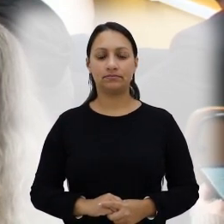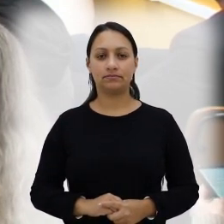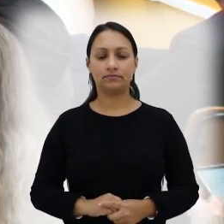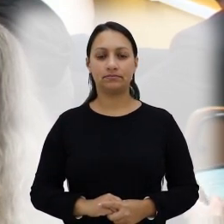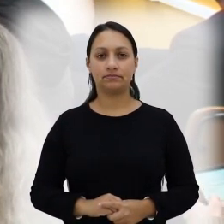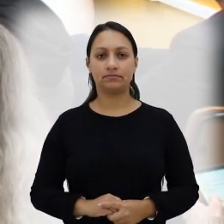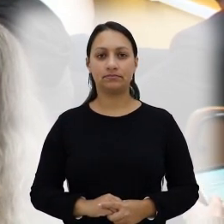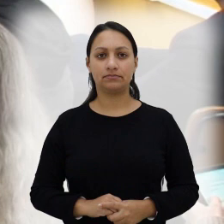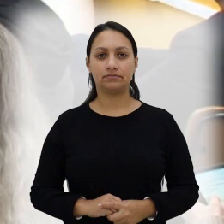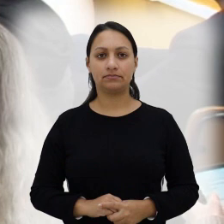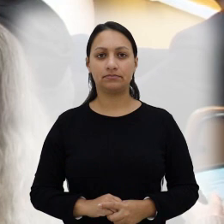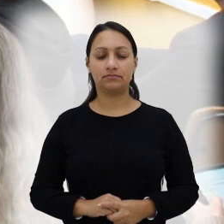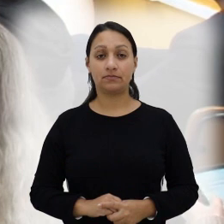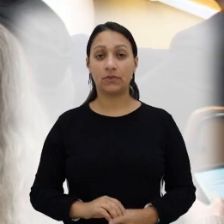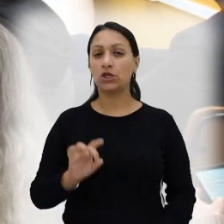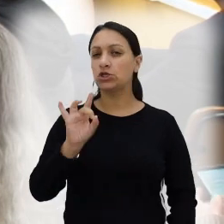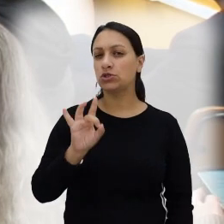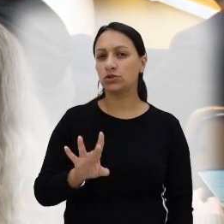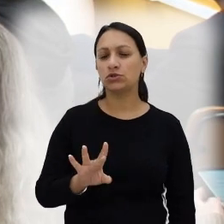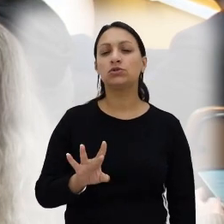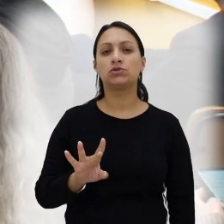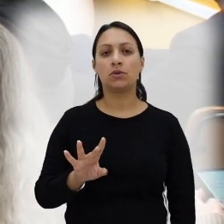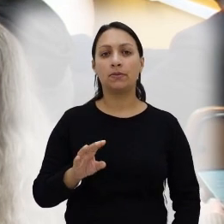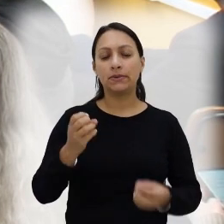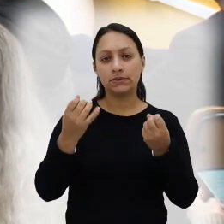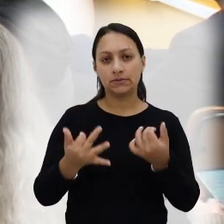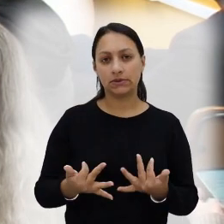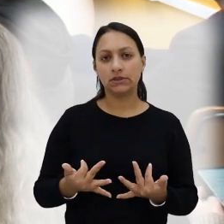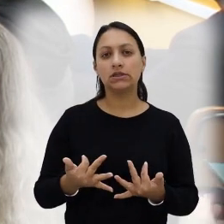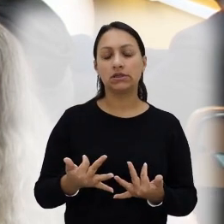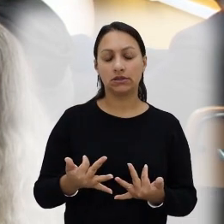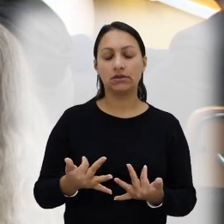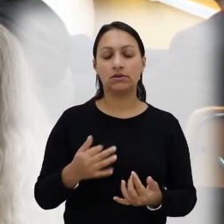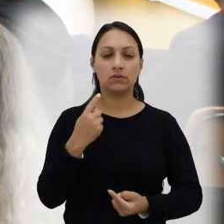Opa. Só para reforçar algumas coisas.